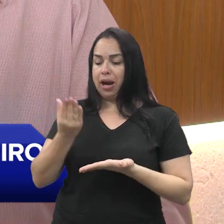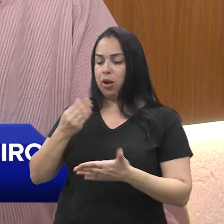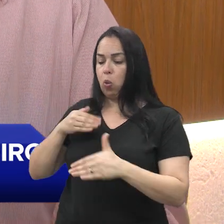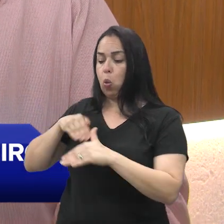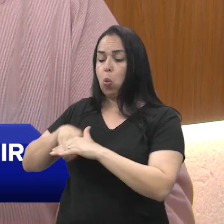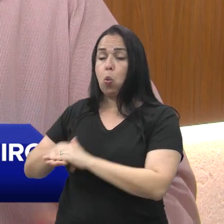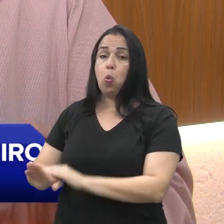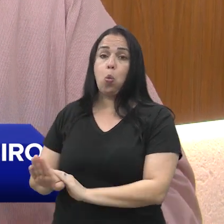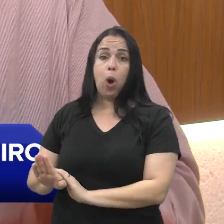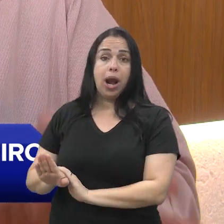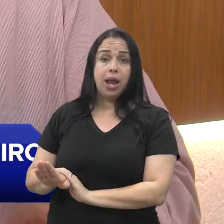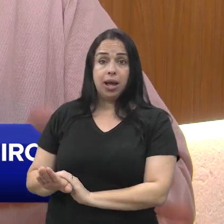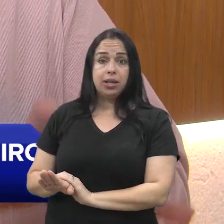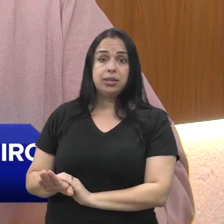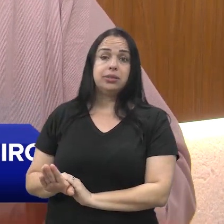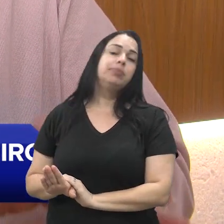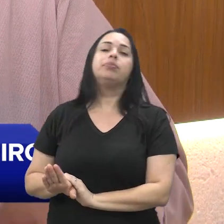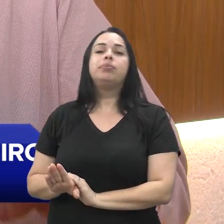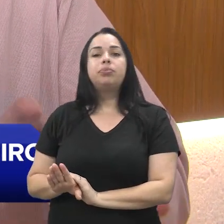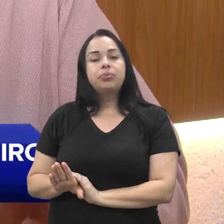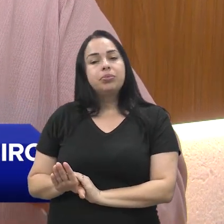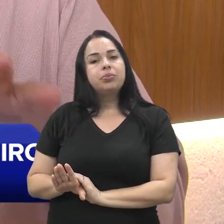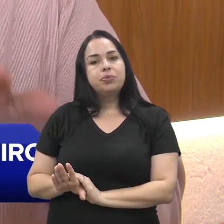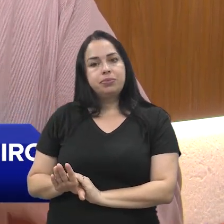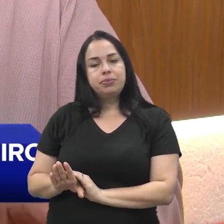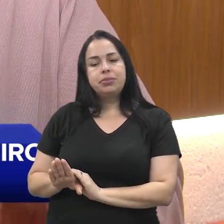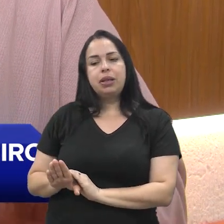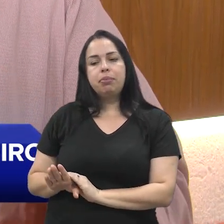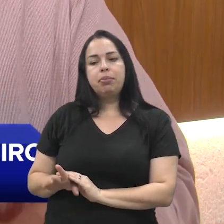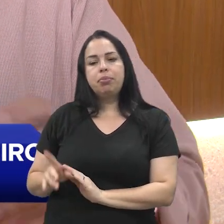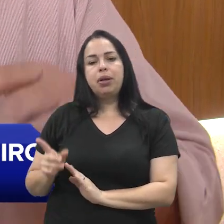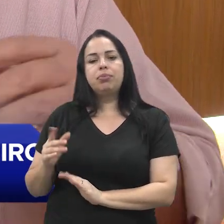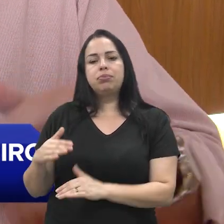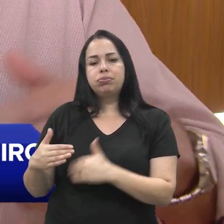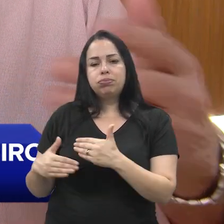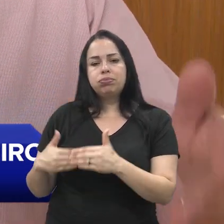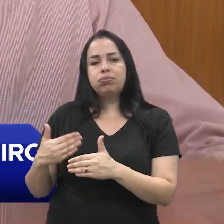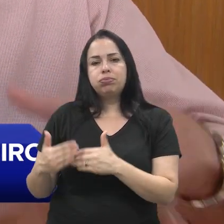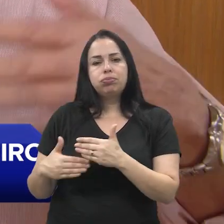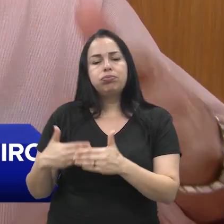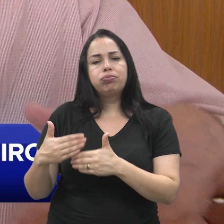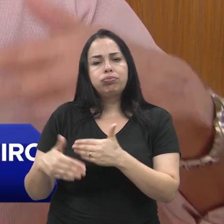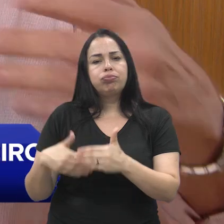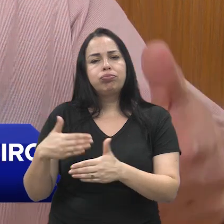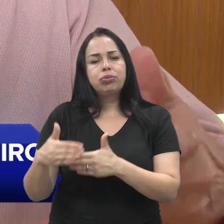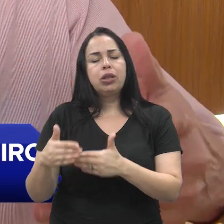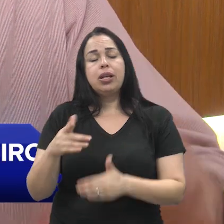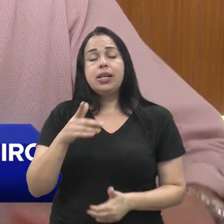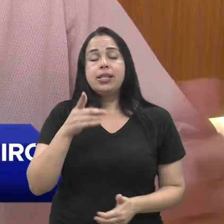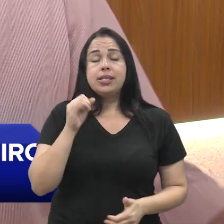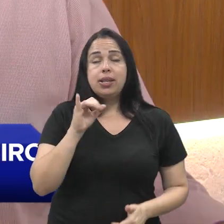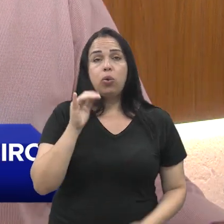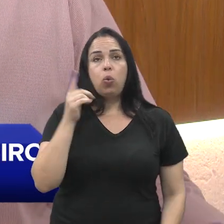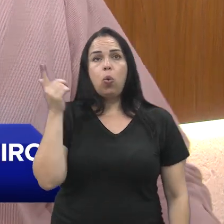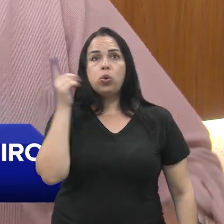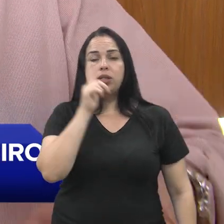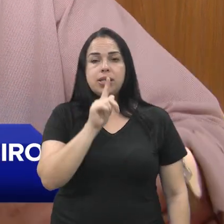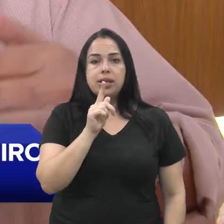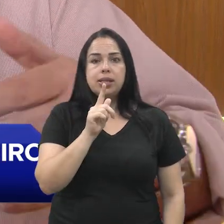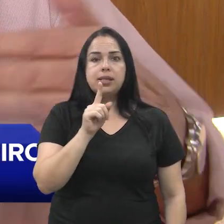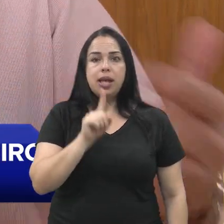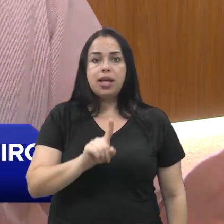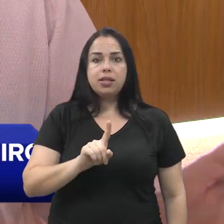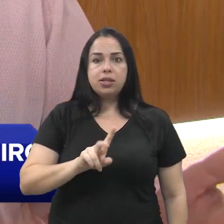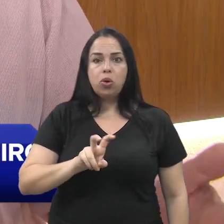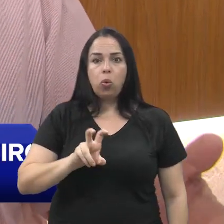mexa naquele valor. Deixa aquele valor quietinho na sua conta bancária e isso vai se formando durante um ano. Se você imaginar, se